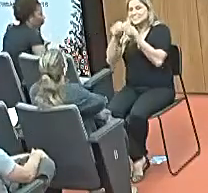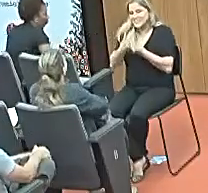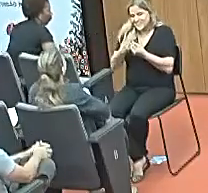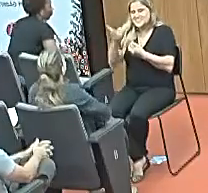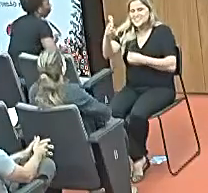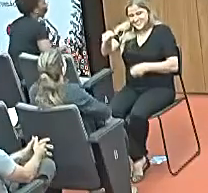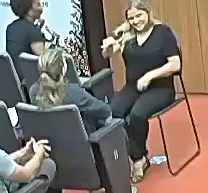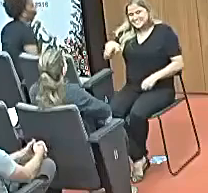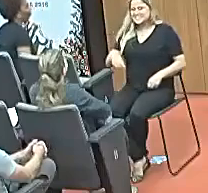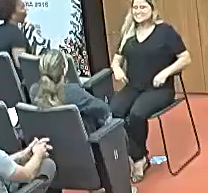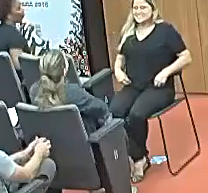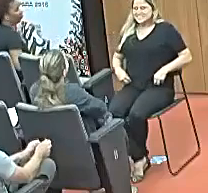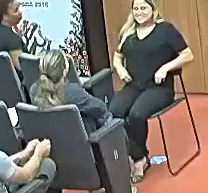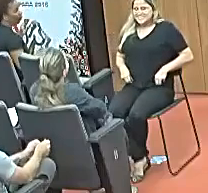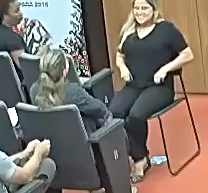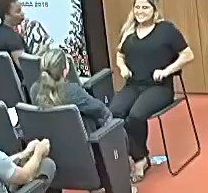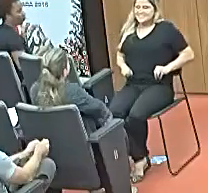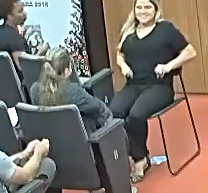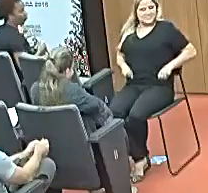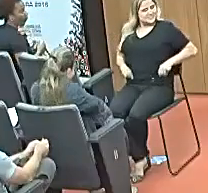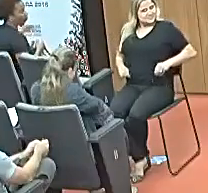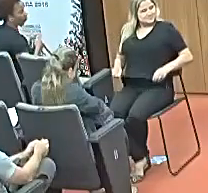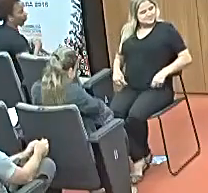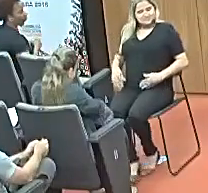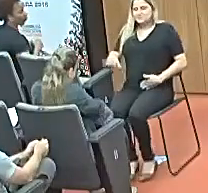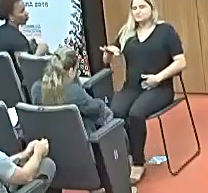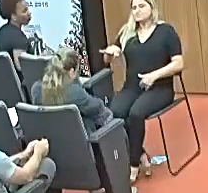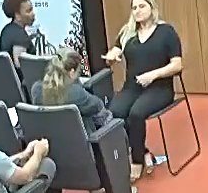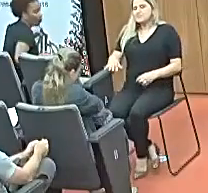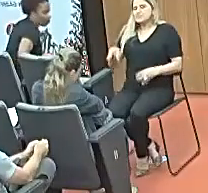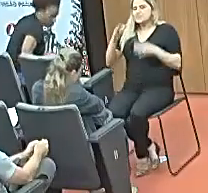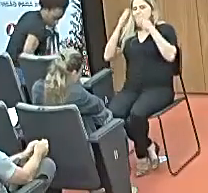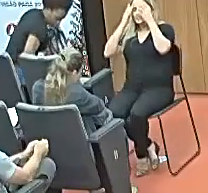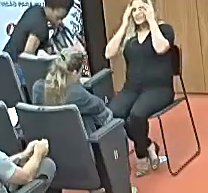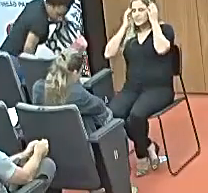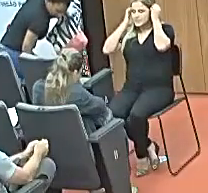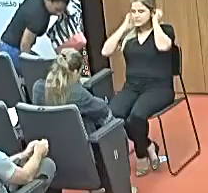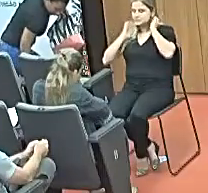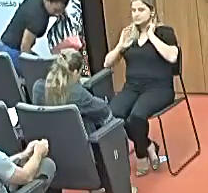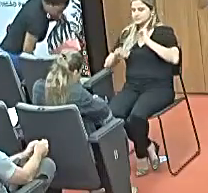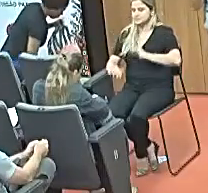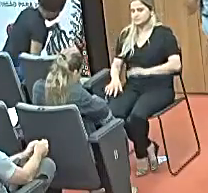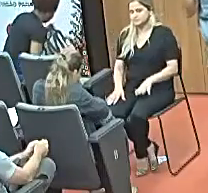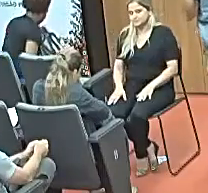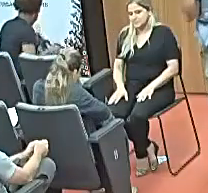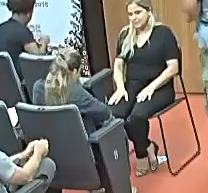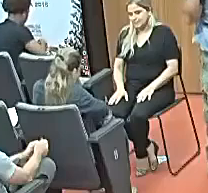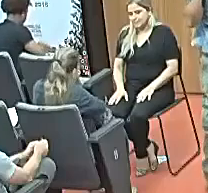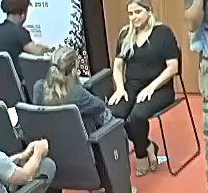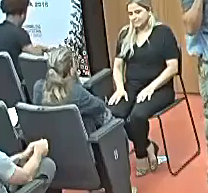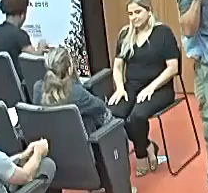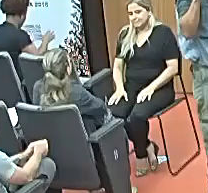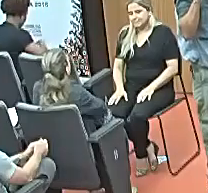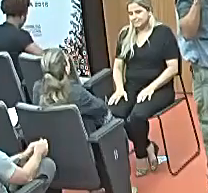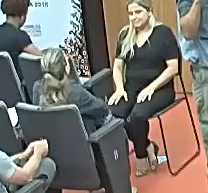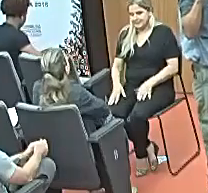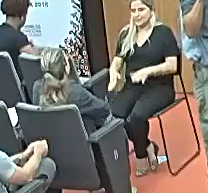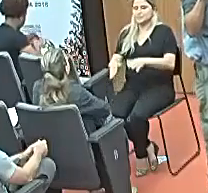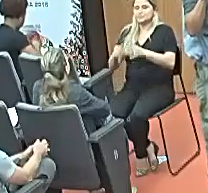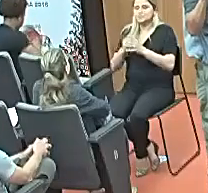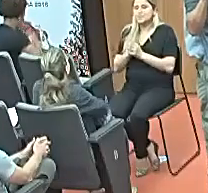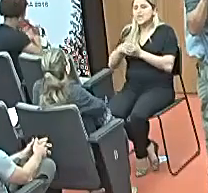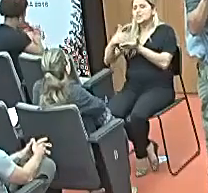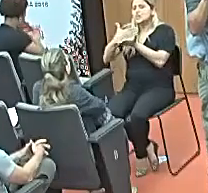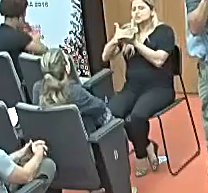sofreu aperfeiçoamentos ano ano a própria assembléia legislativa é avançou muito nem como